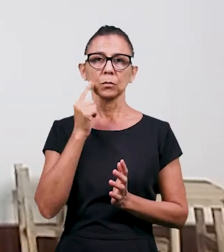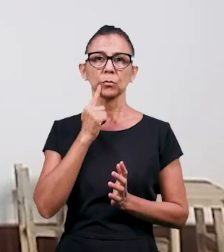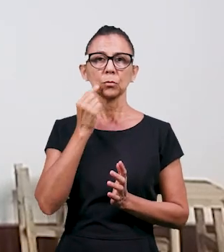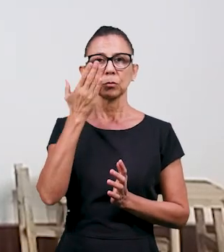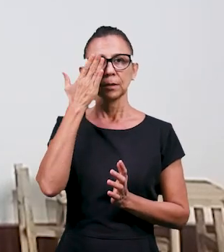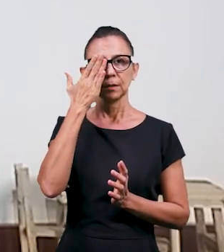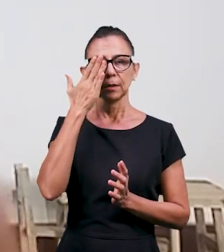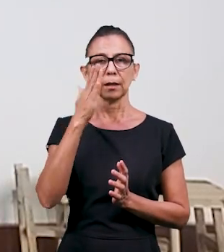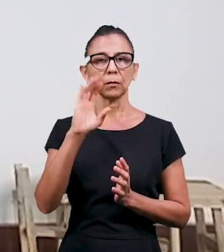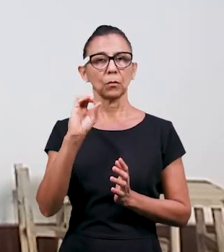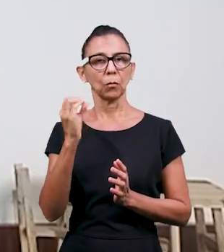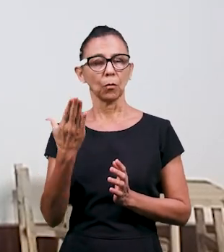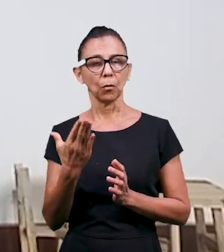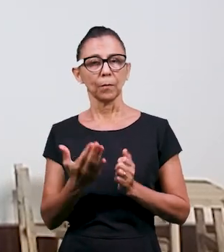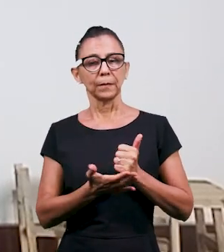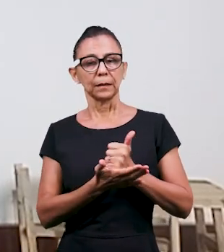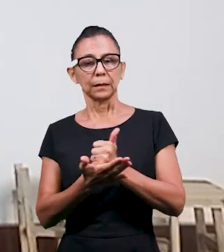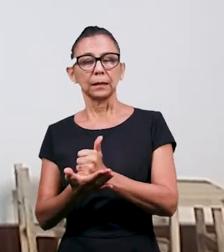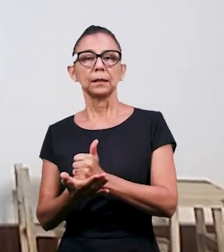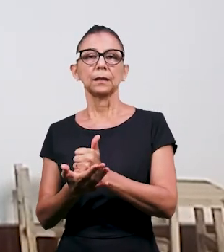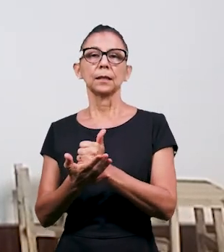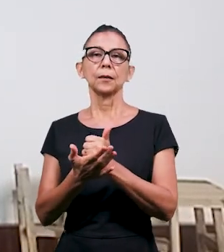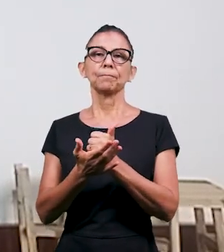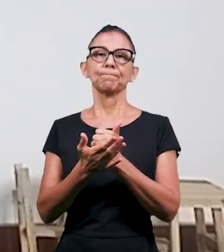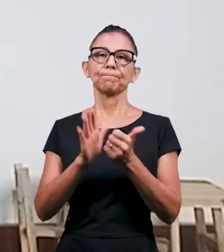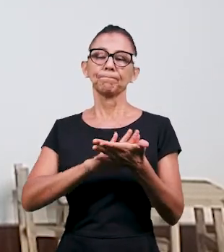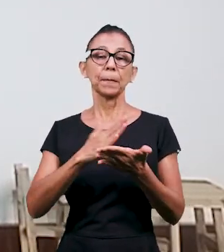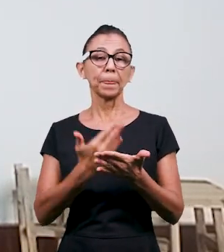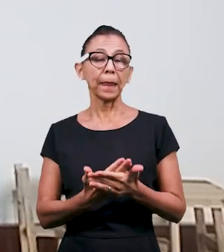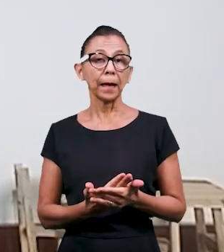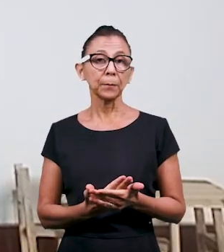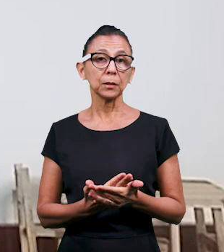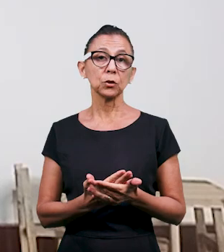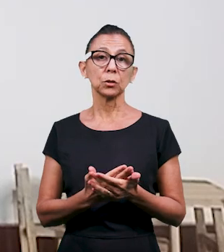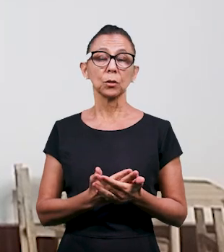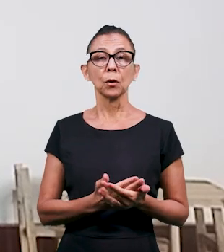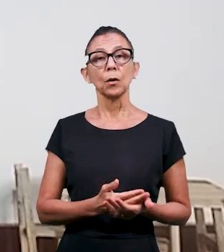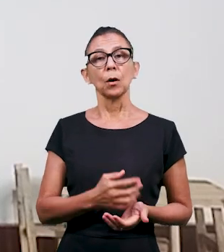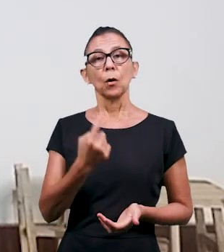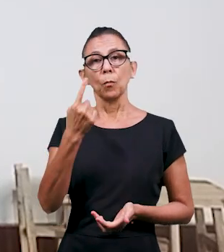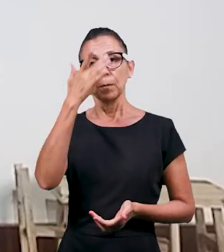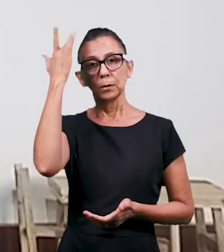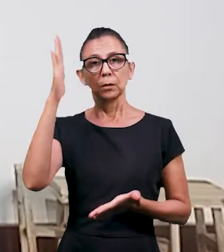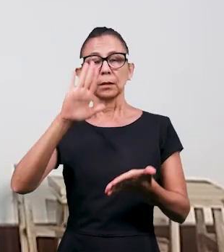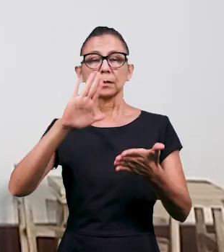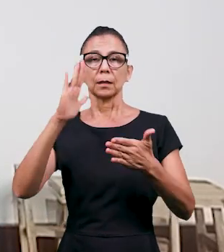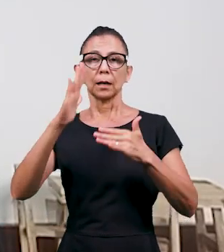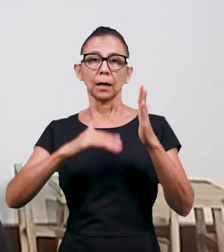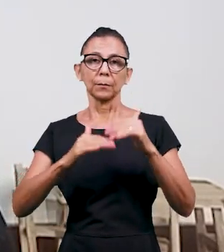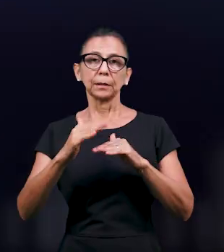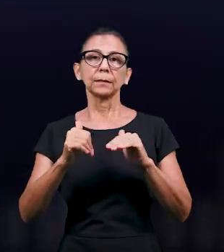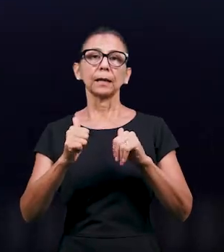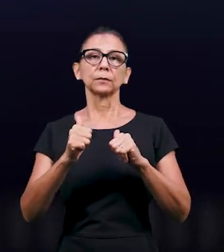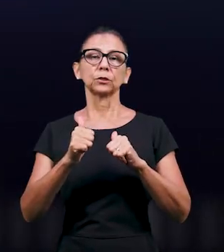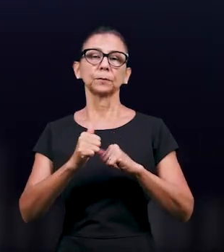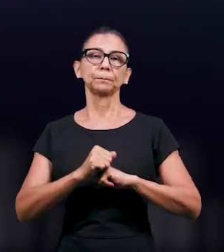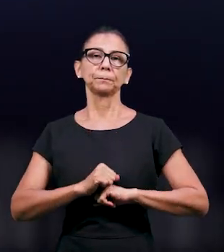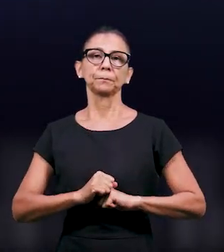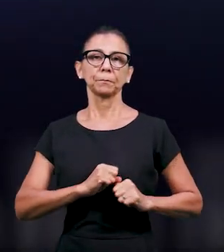guia intérprete, ele tem a habilidade de fazer essas duas funções de maneiras concomitantes.